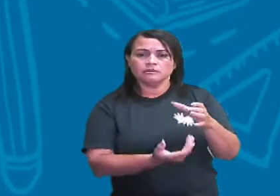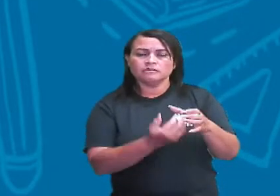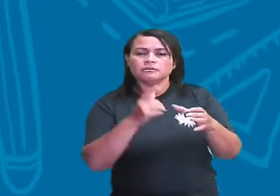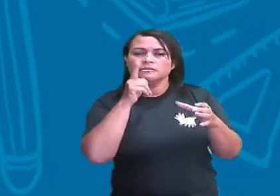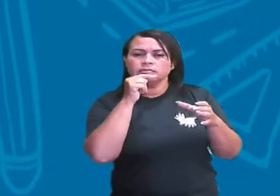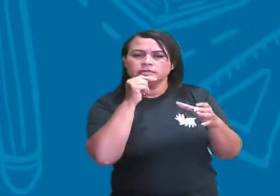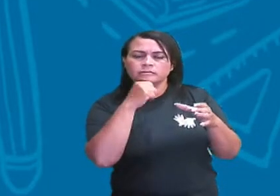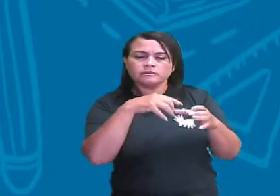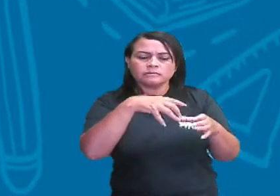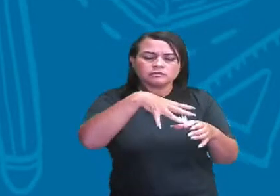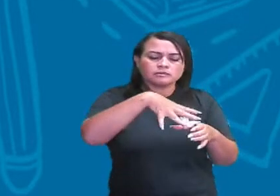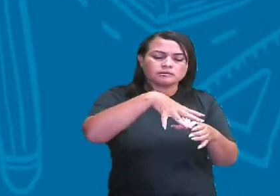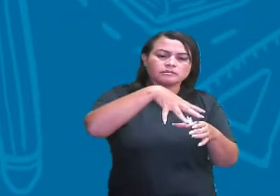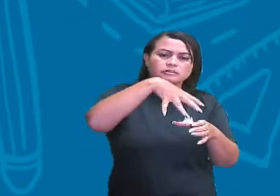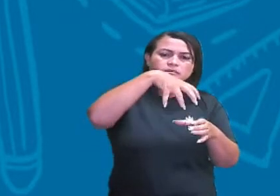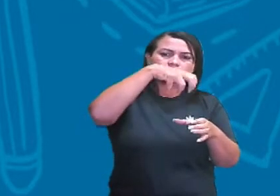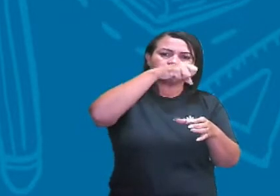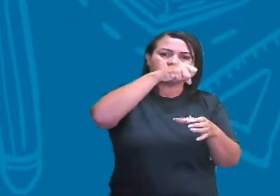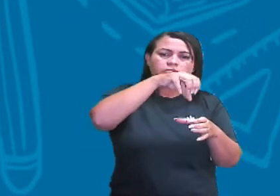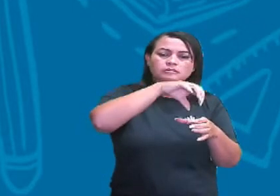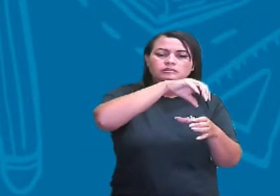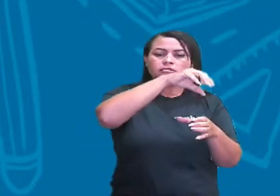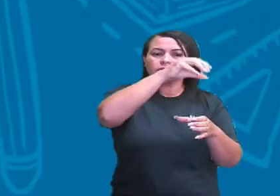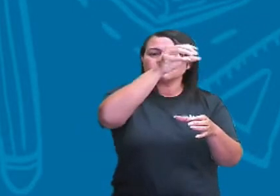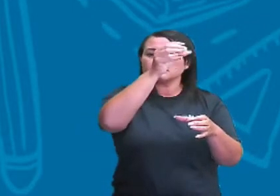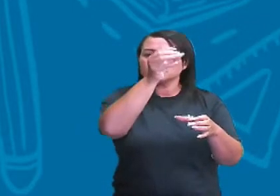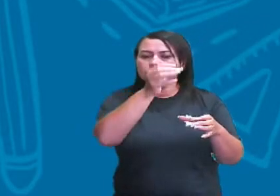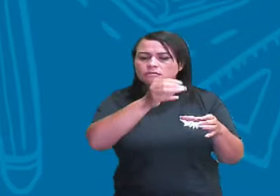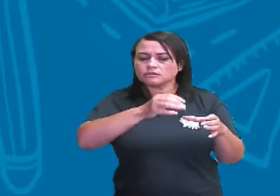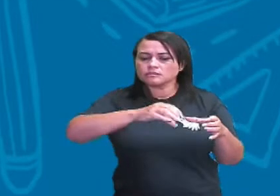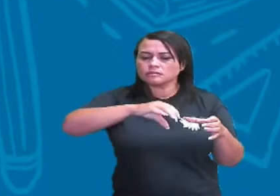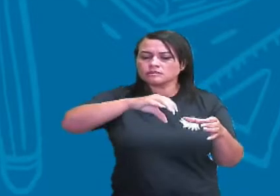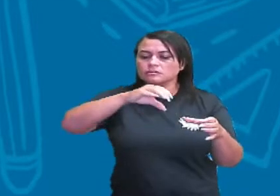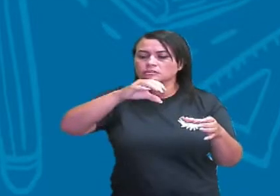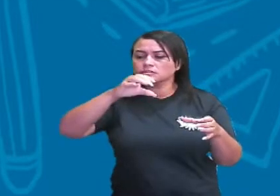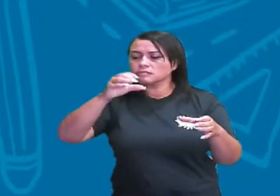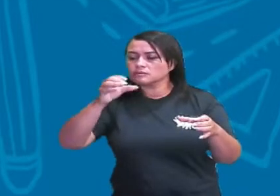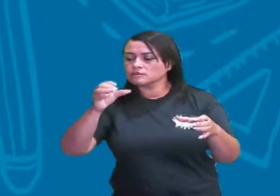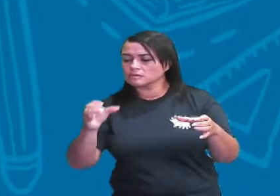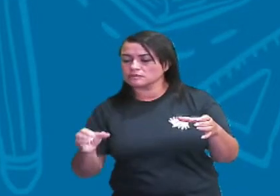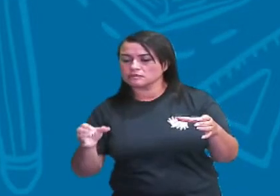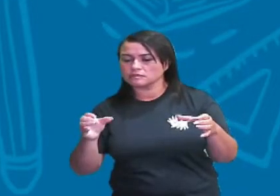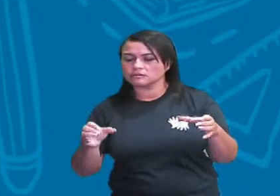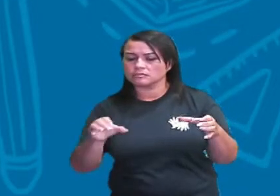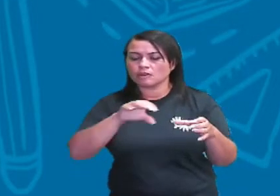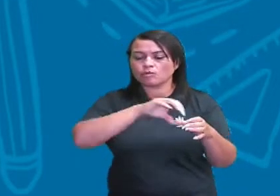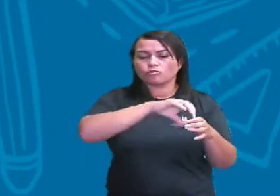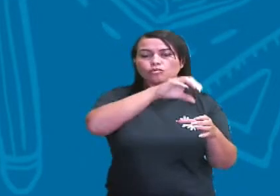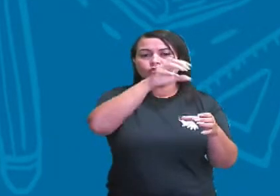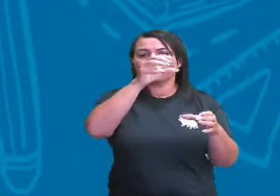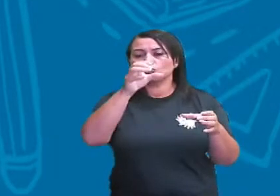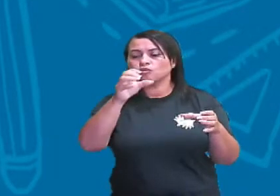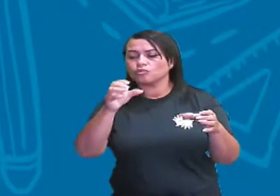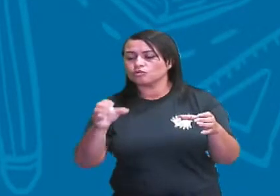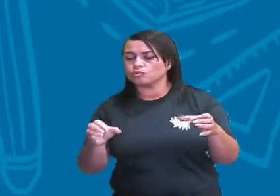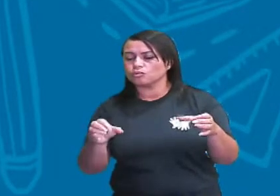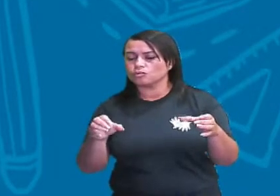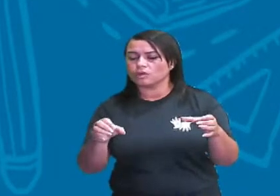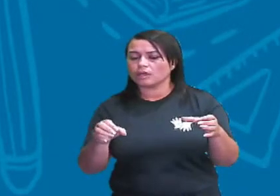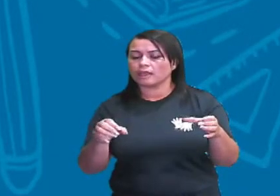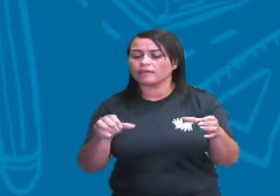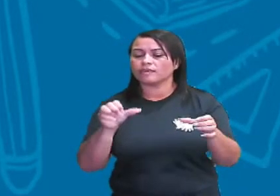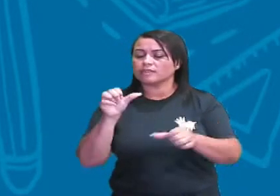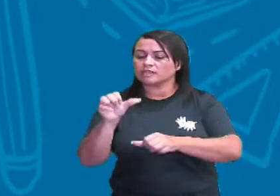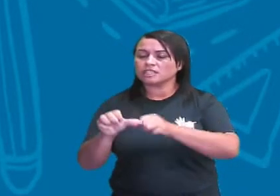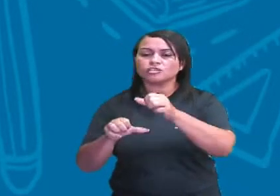ela evapora e passa por um tubo, um condensador, em que ele transforma a água em forma de vapor para a forma